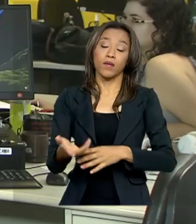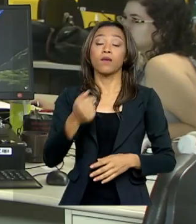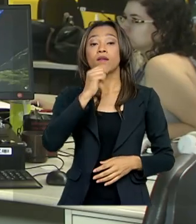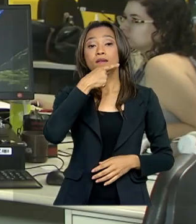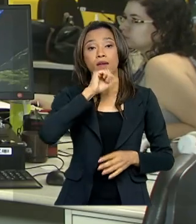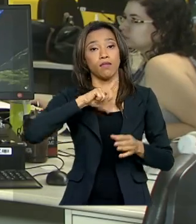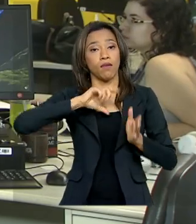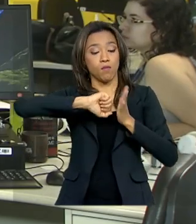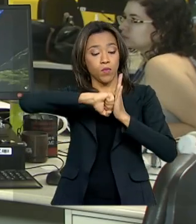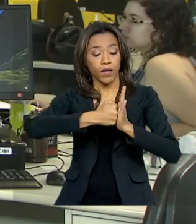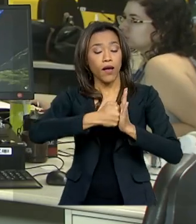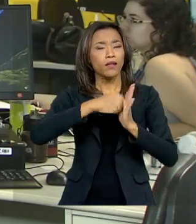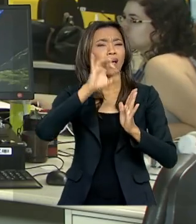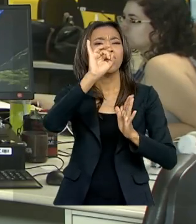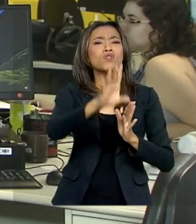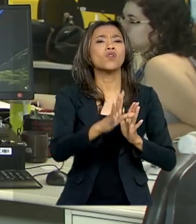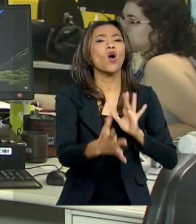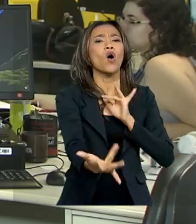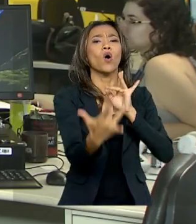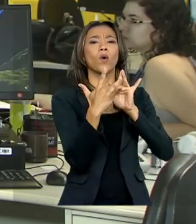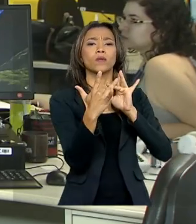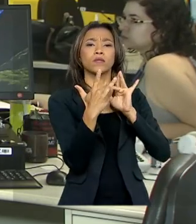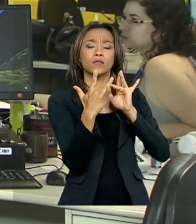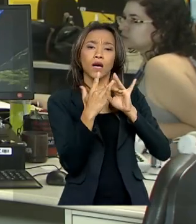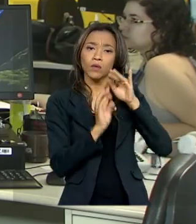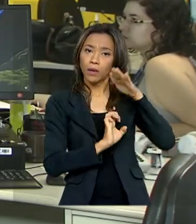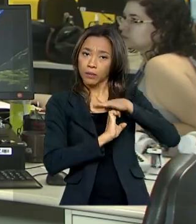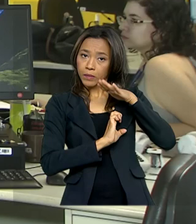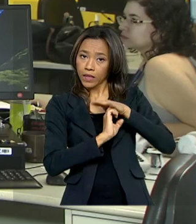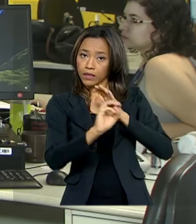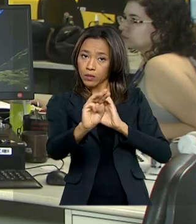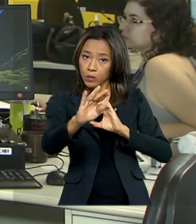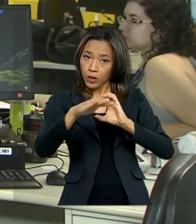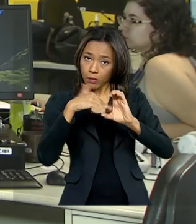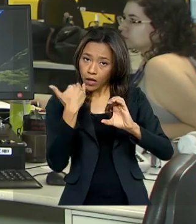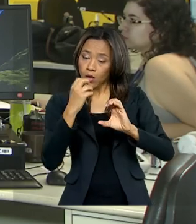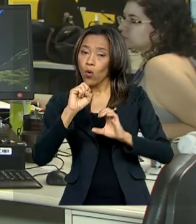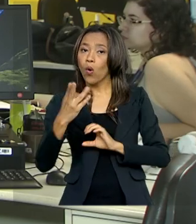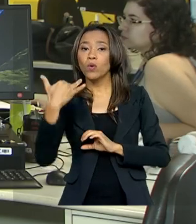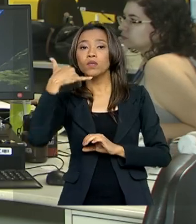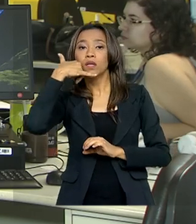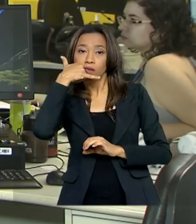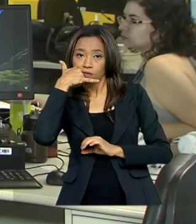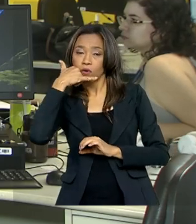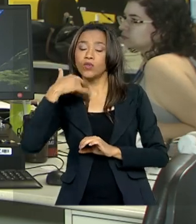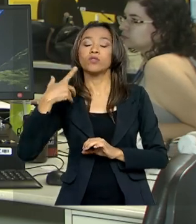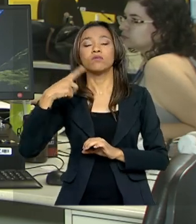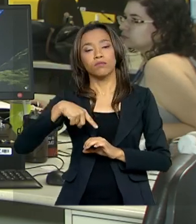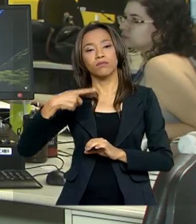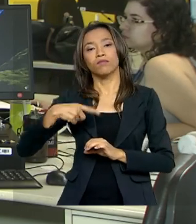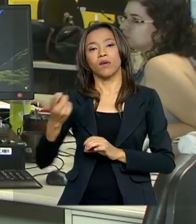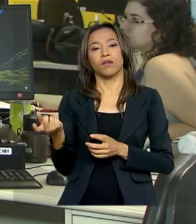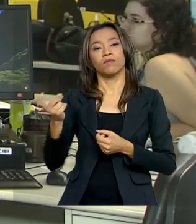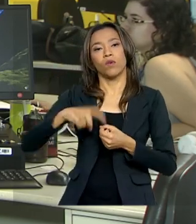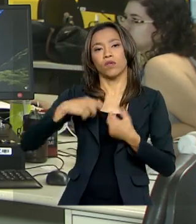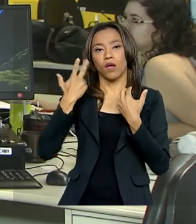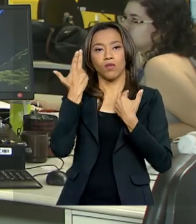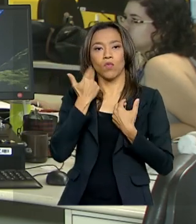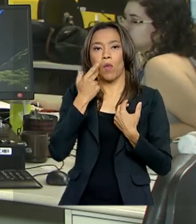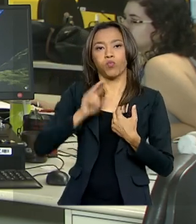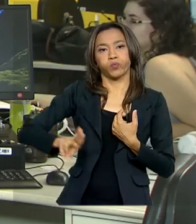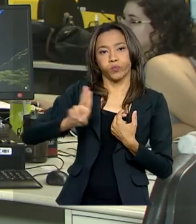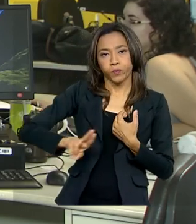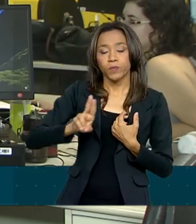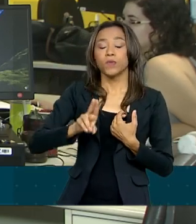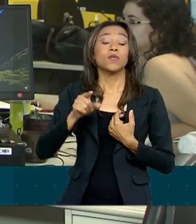bloqueada basta entrar em contato com a operadora por e mail ou pelo telefone para fazer a atualização a lista completa